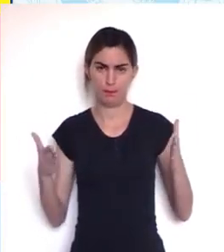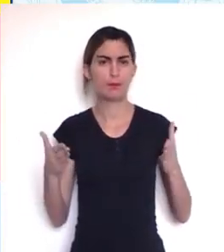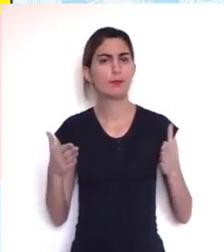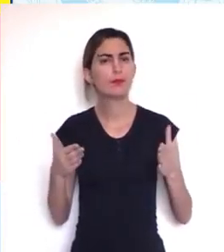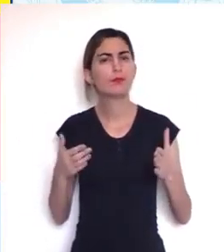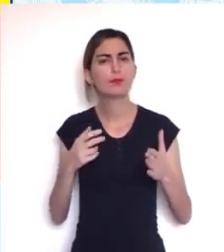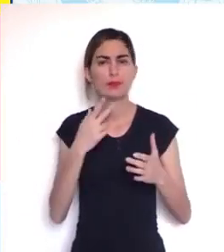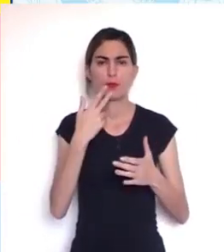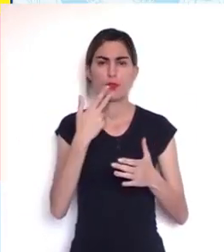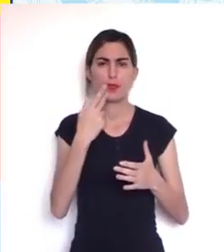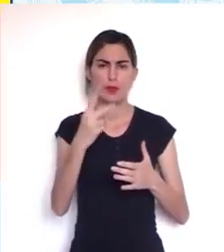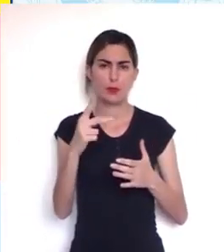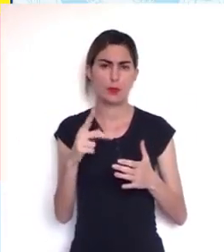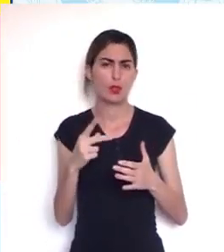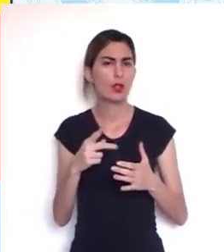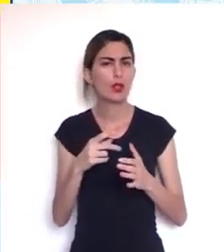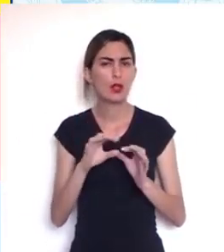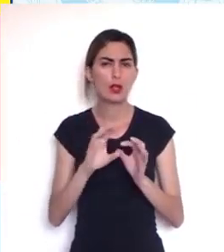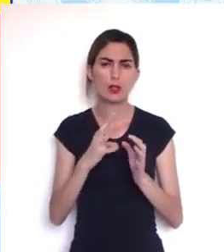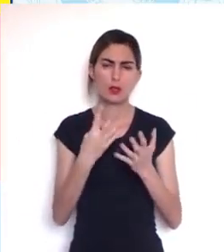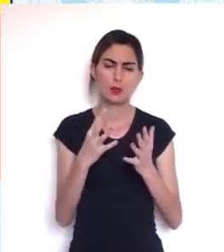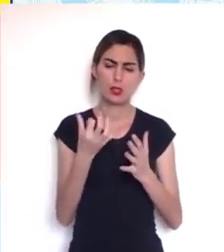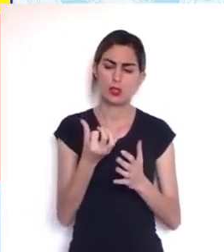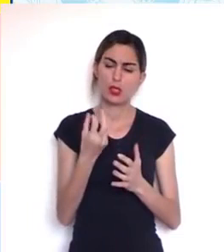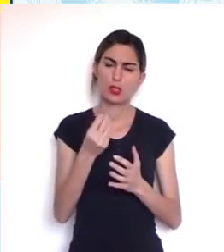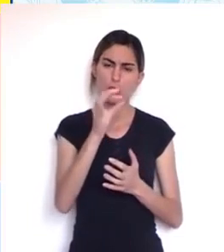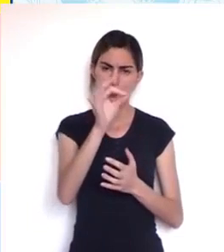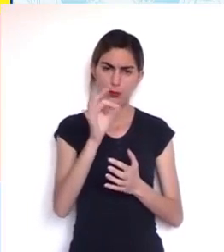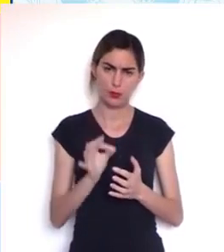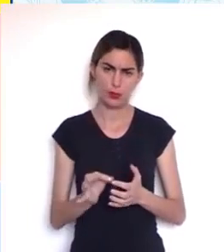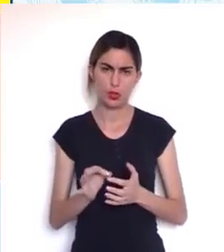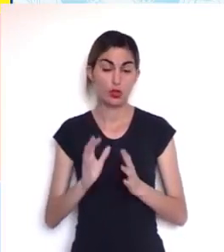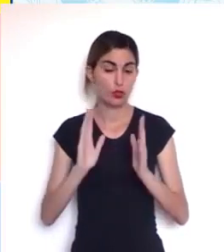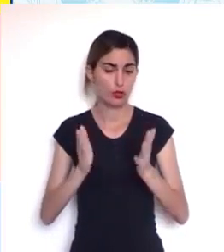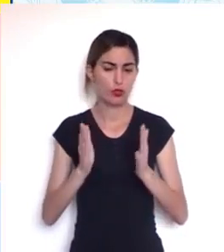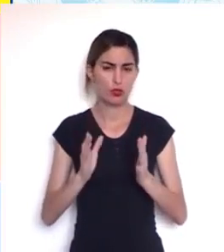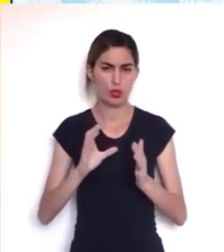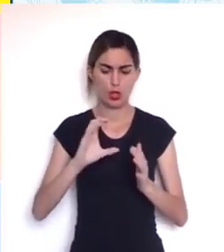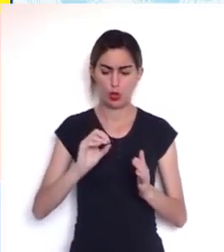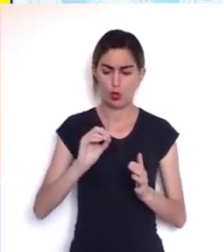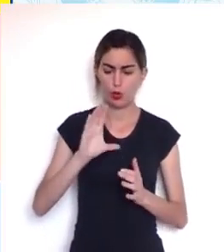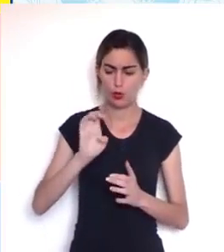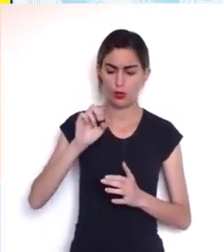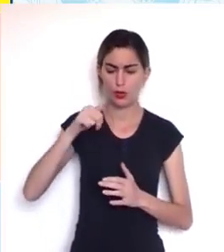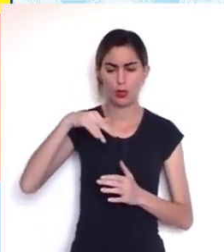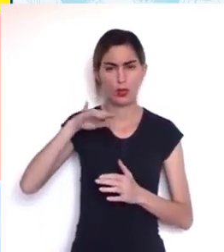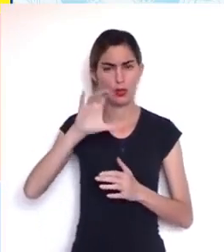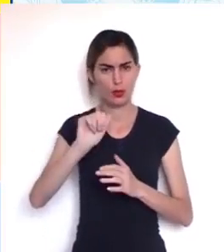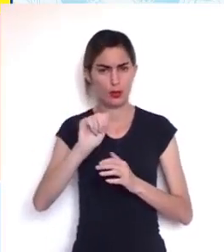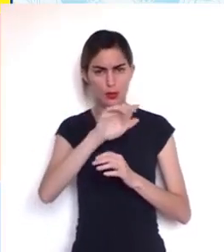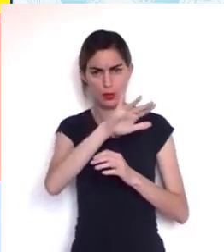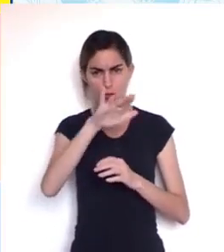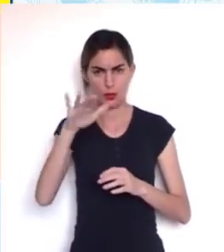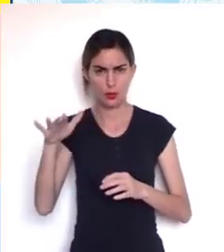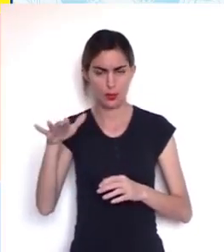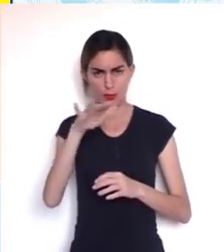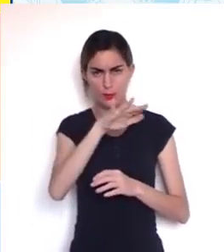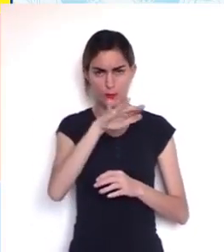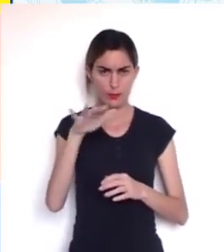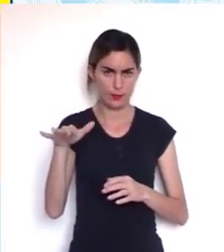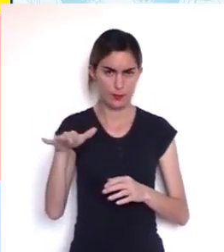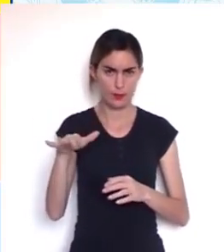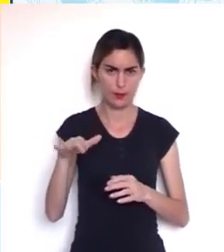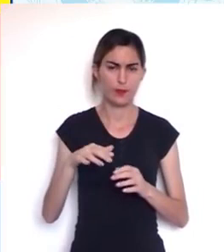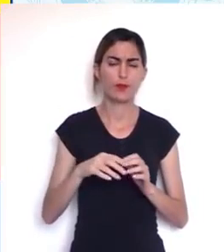muito maior, como eu disse para vocês, ela corresponde a 60%. Já a oceânica, que tem a